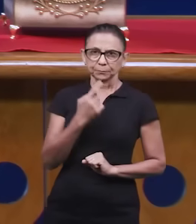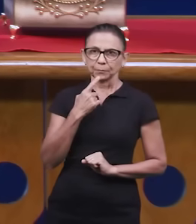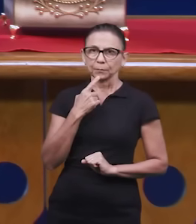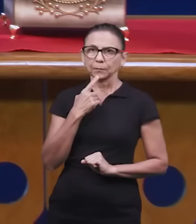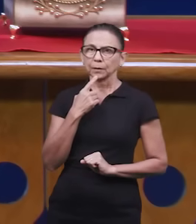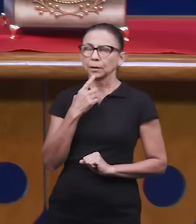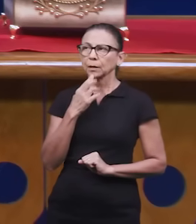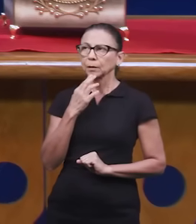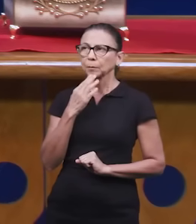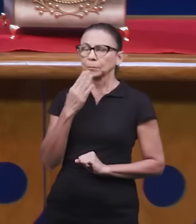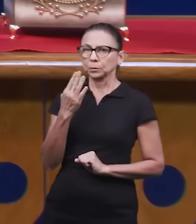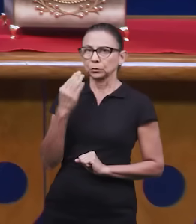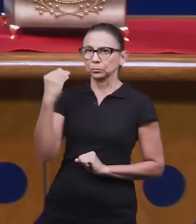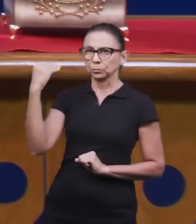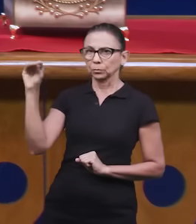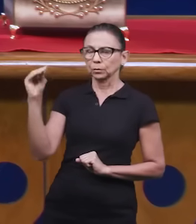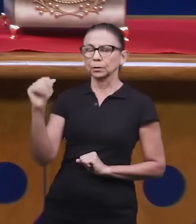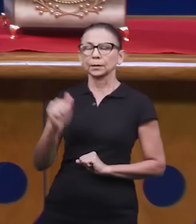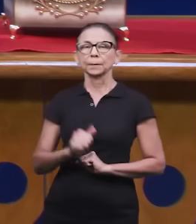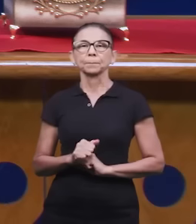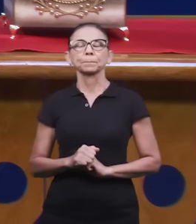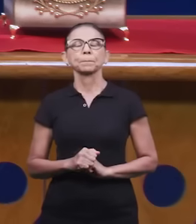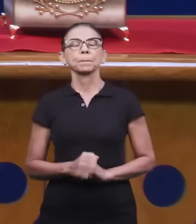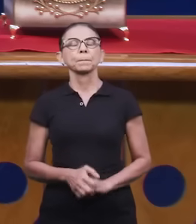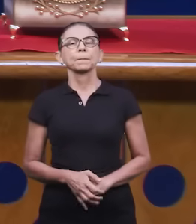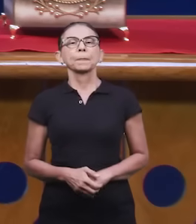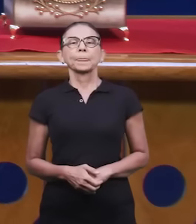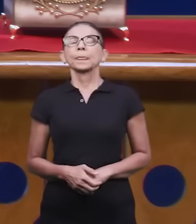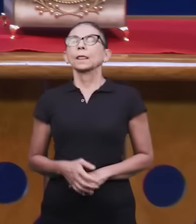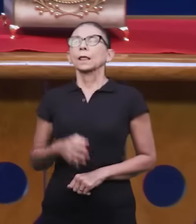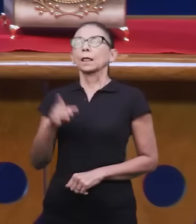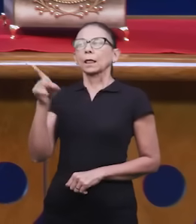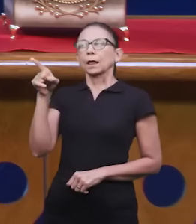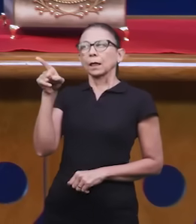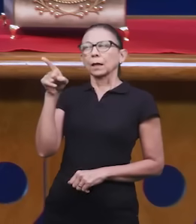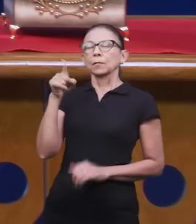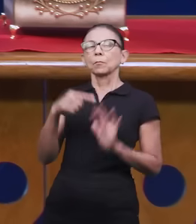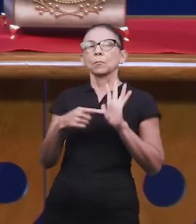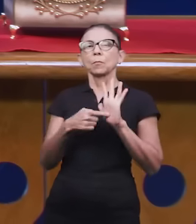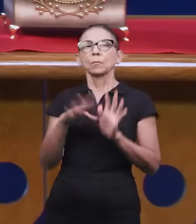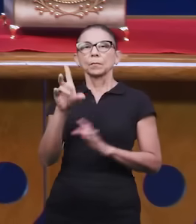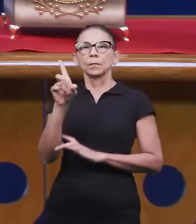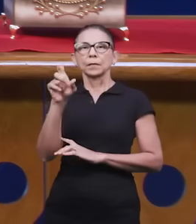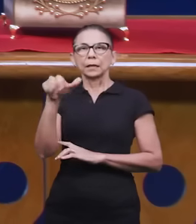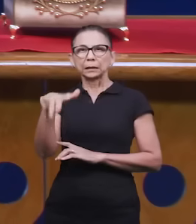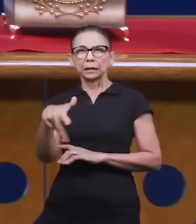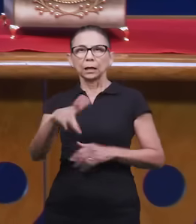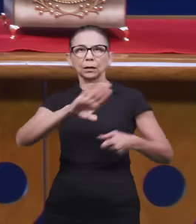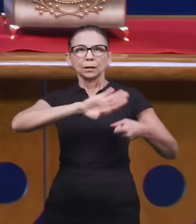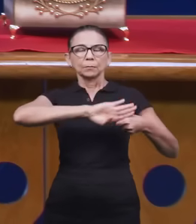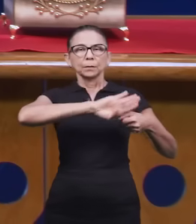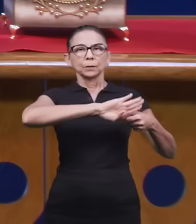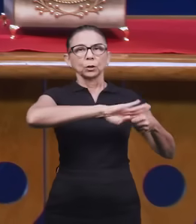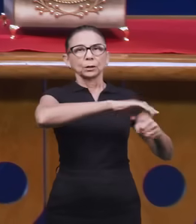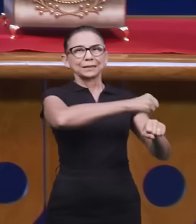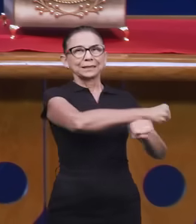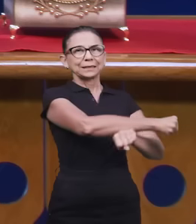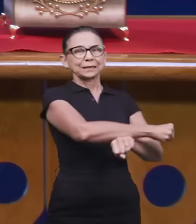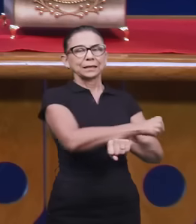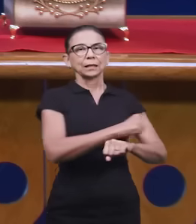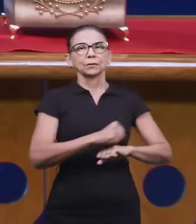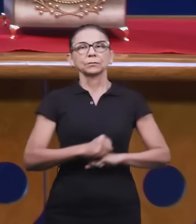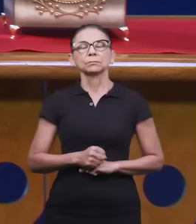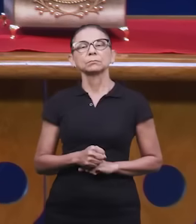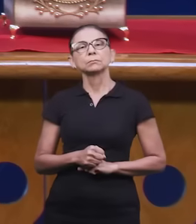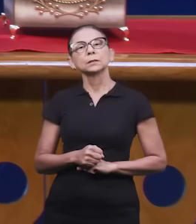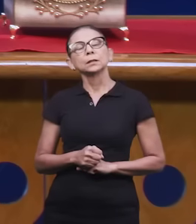vou pedir para colocar o próximo slide que fala, aqui está, Daniel estava no cativeiro da Babilônia, a